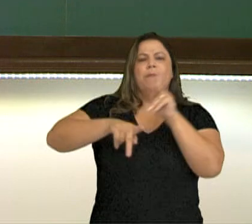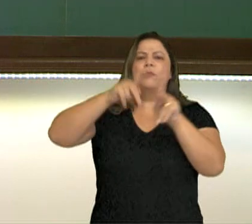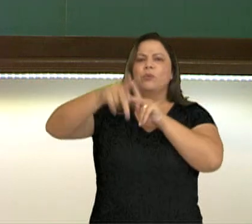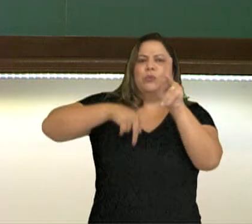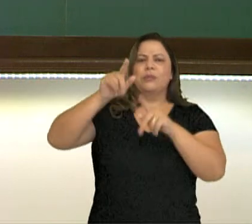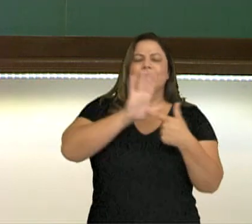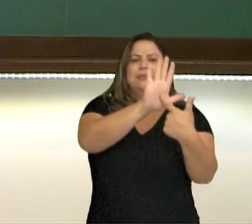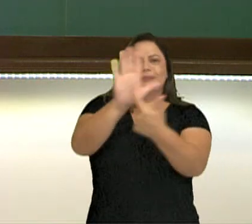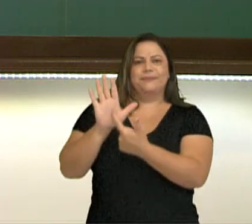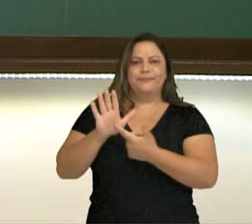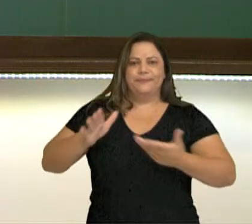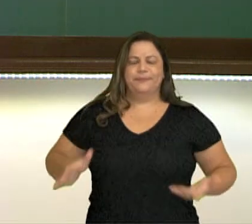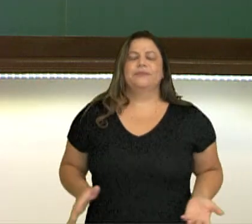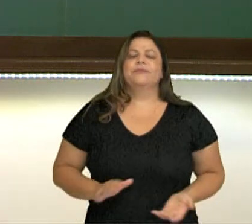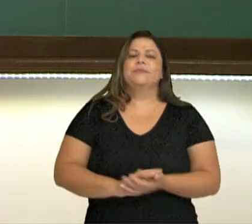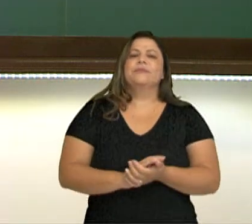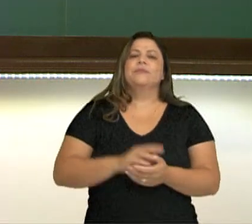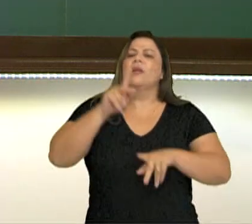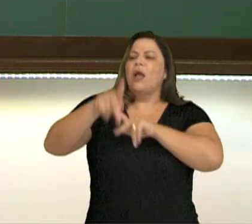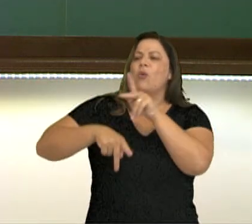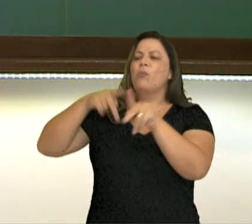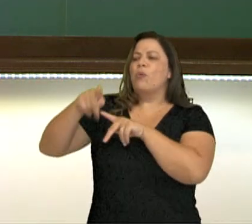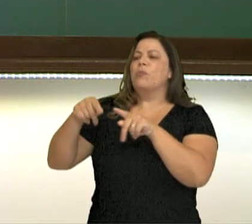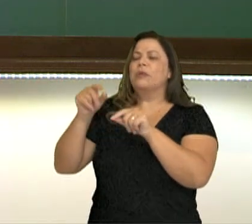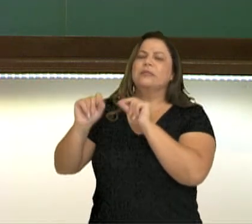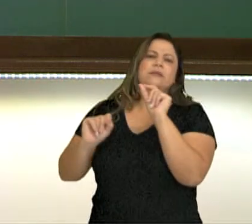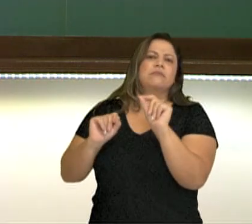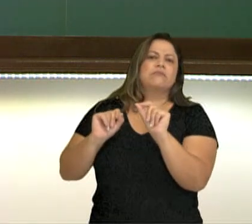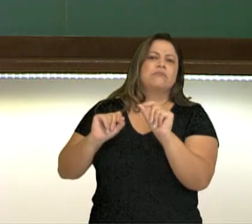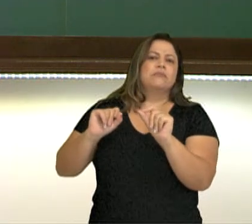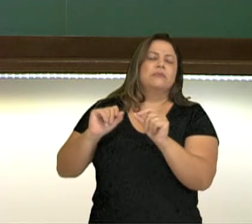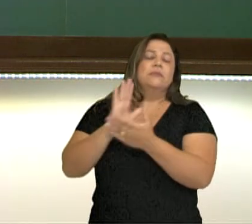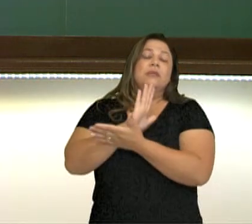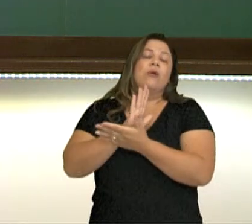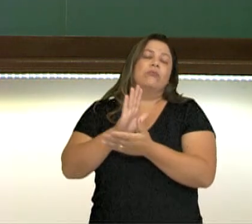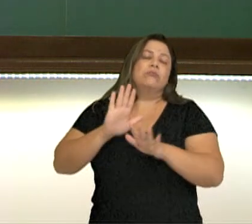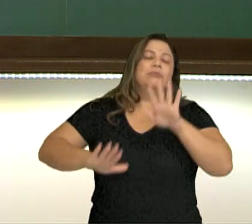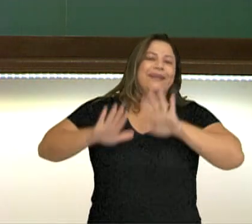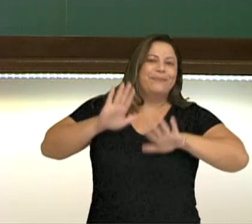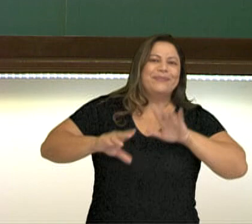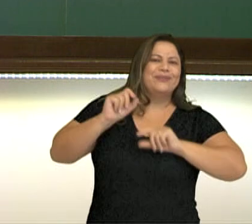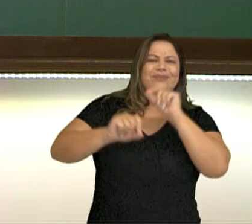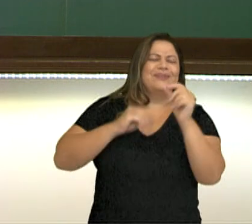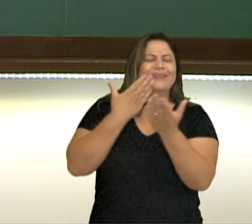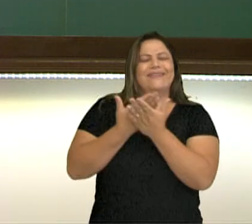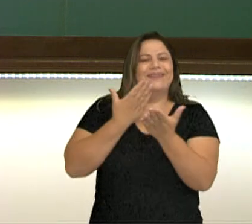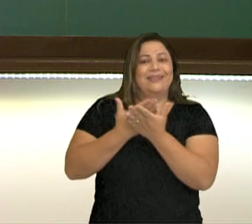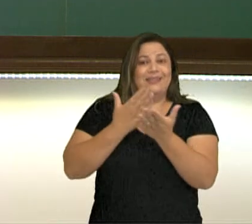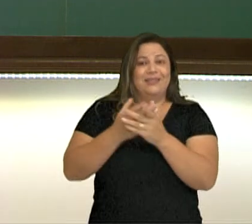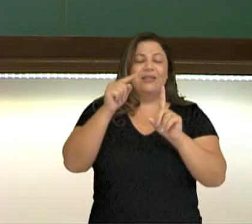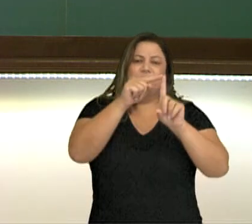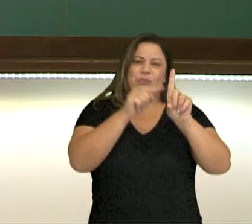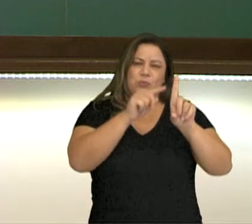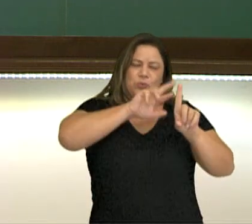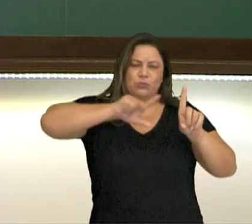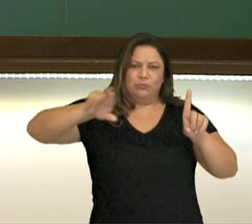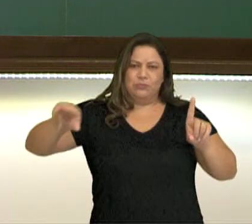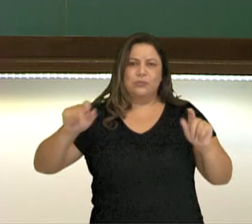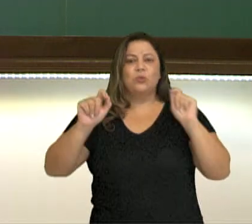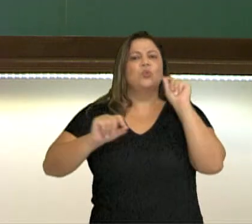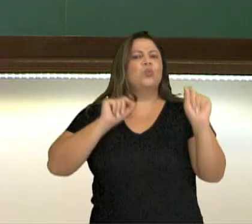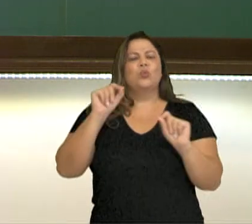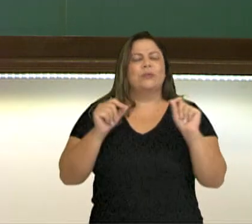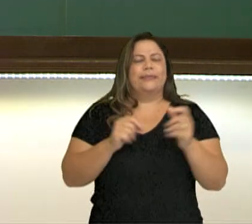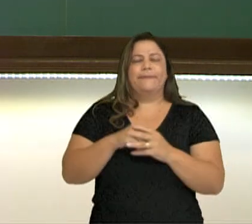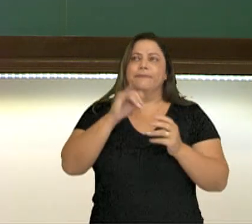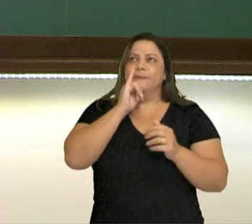amostra. População depende do que eu estiver estudando. Por exemplo, quero saber os times de futebol que vocês torcem